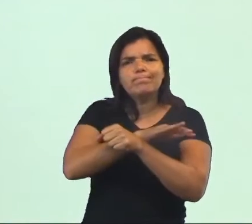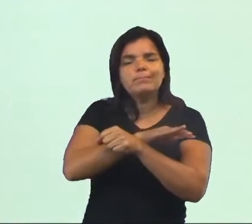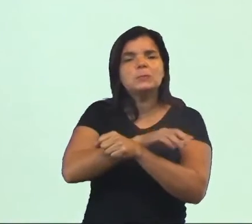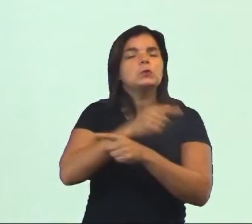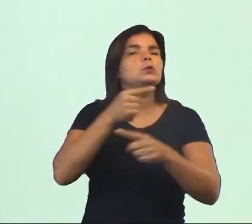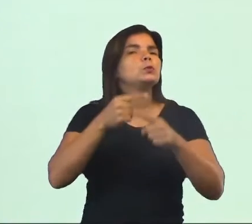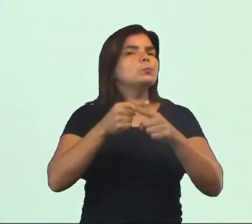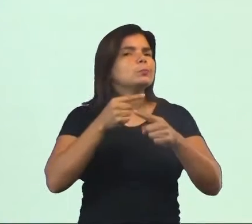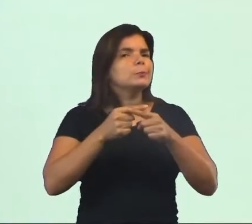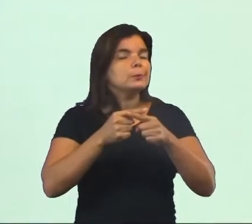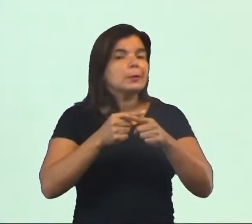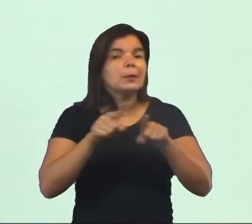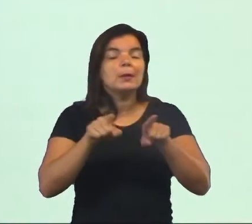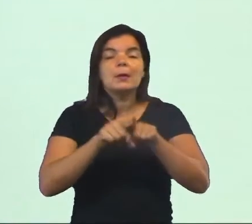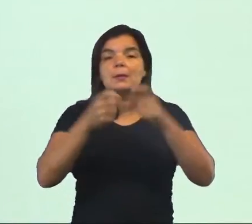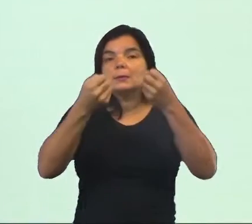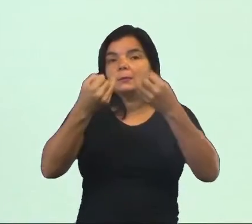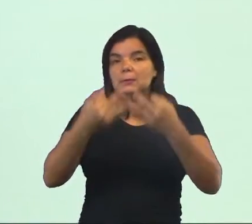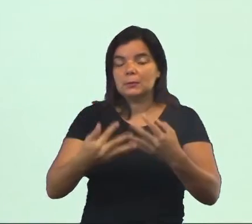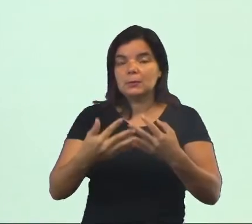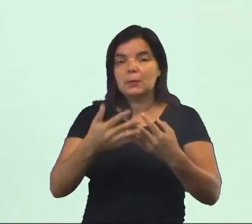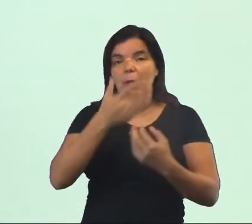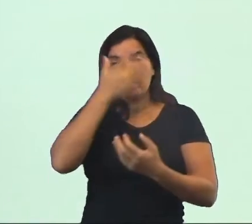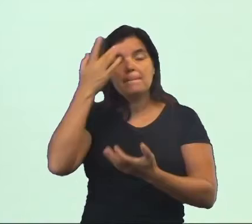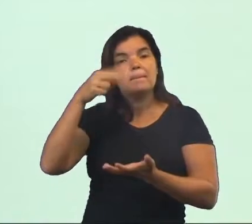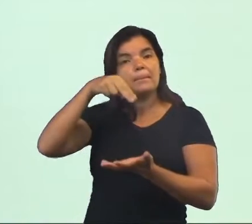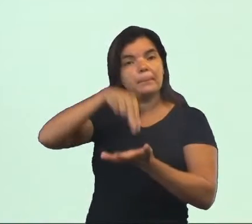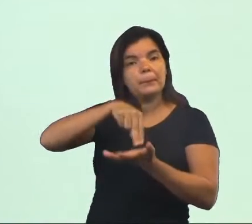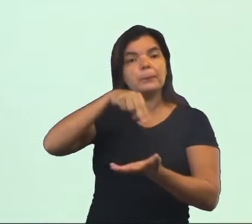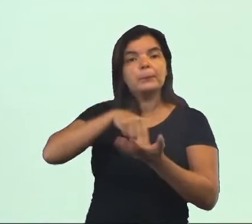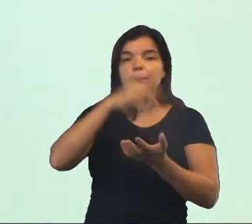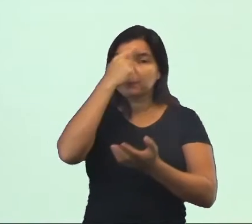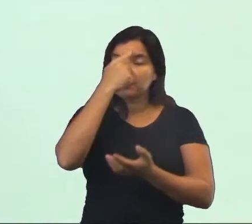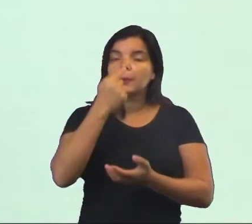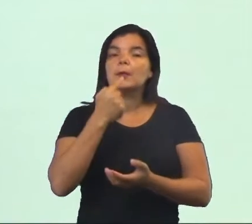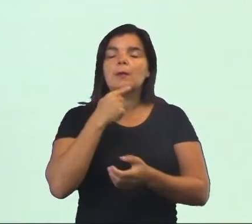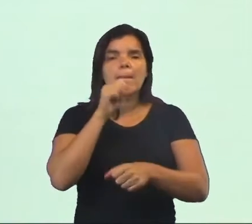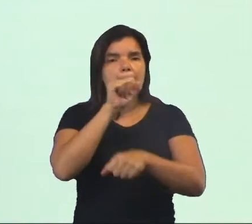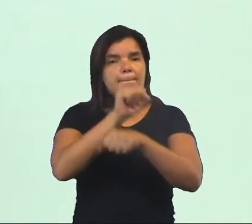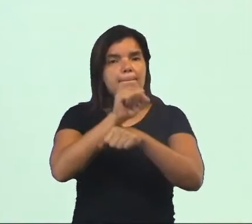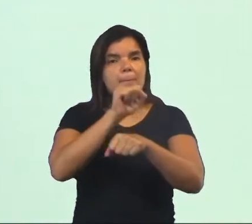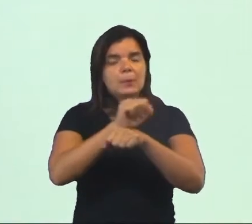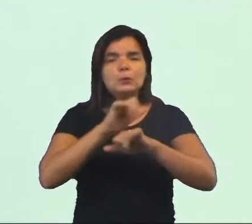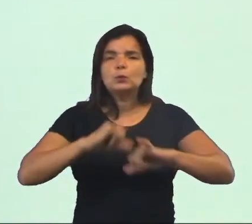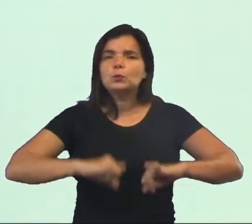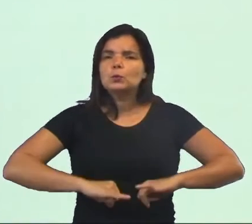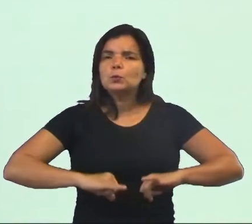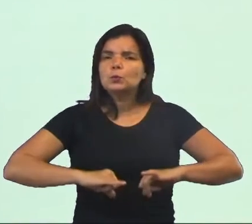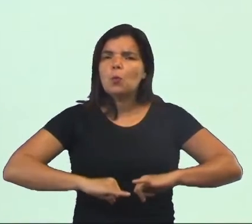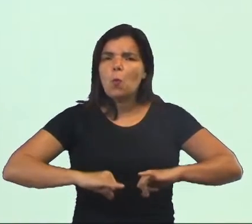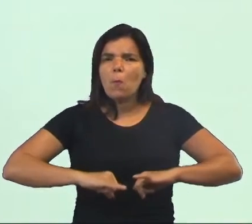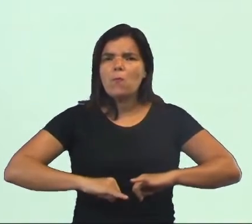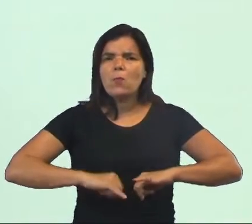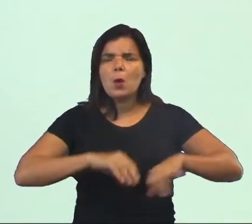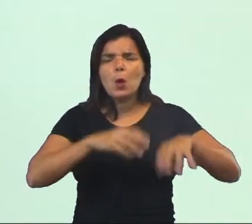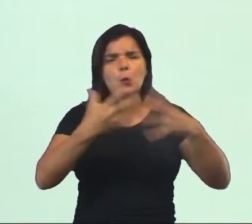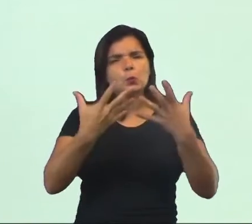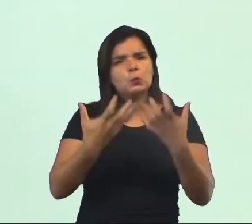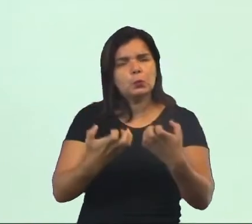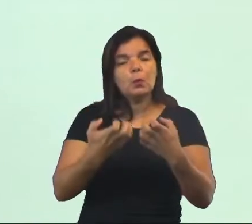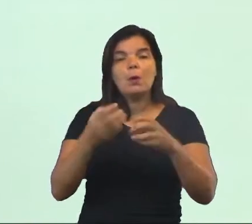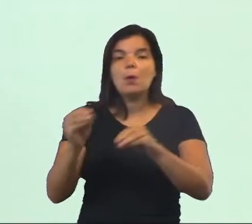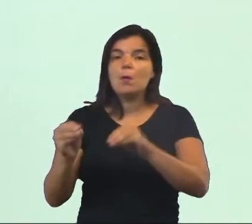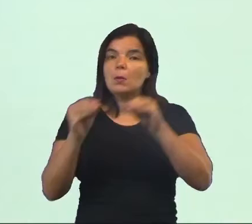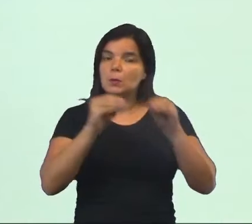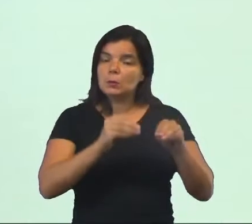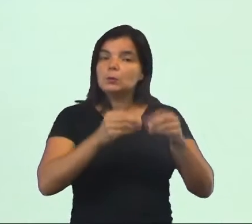eles estavam saindo? A fala, né, do personagem daquela imagem era para que eles parassem de sofrer naquela terra seca e viessem para um lugar,